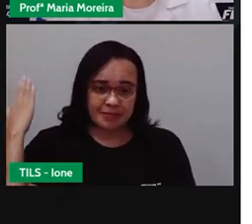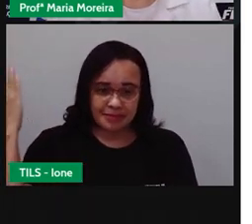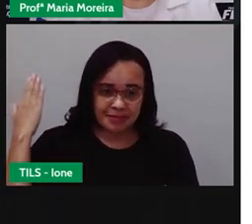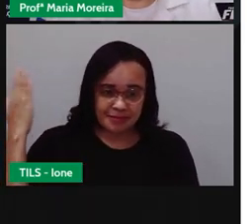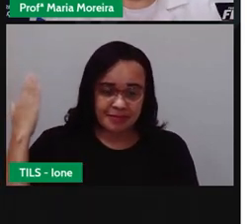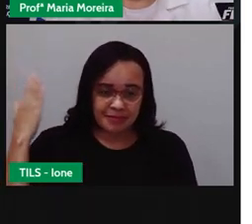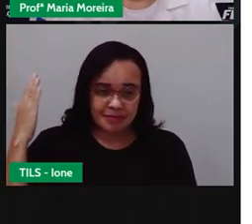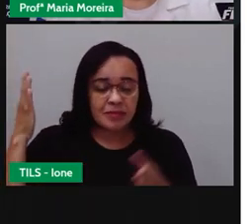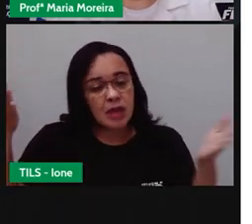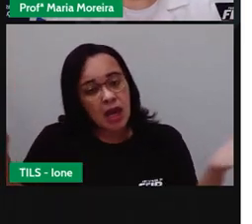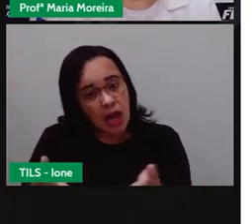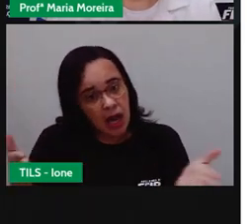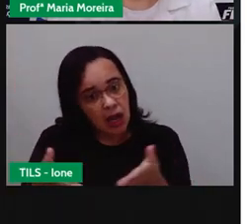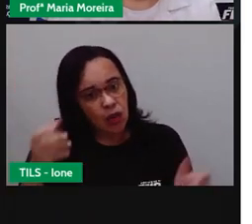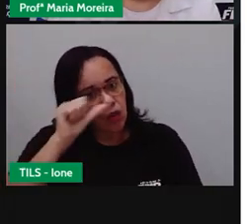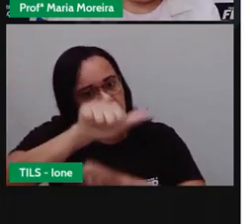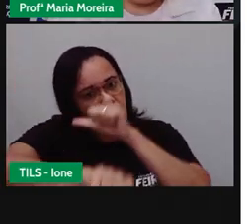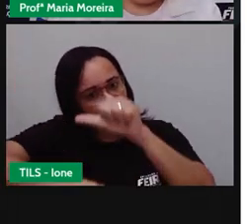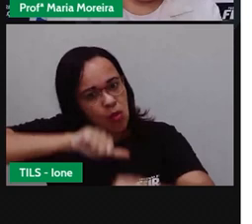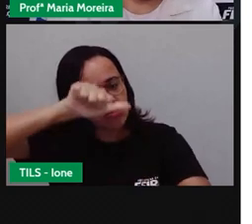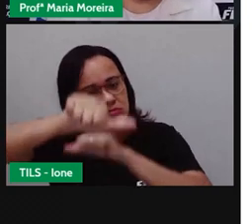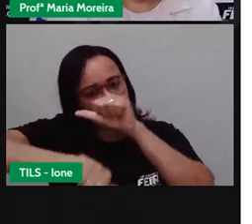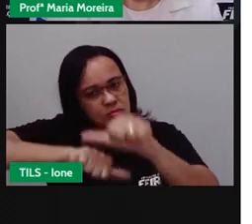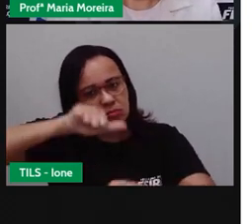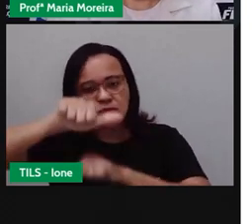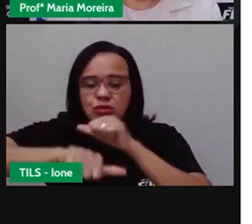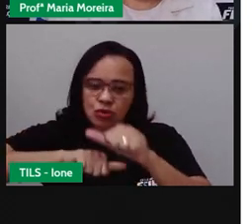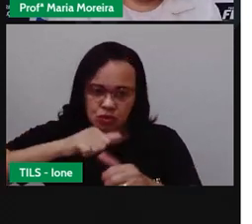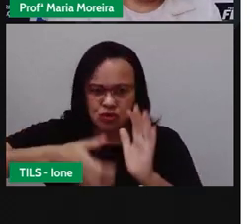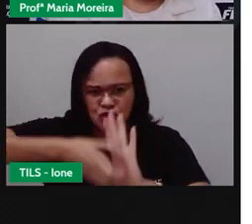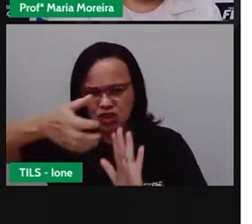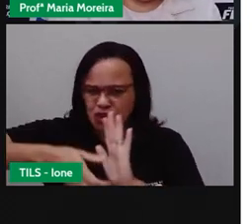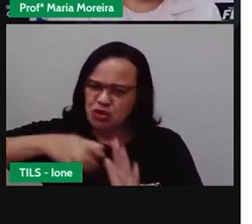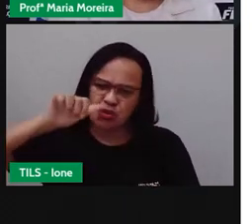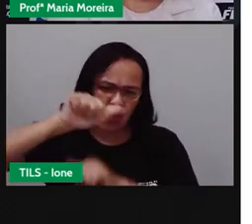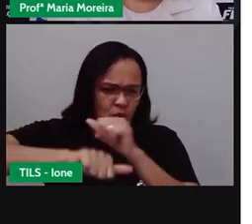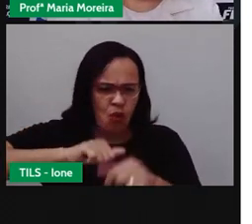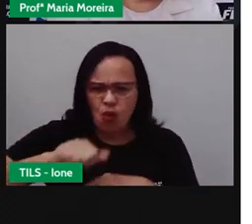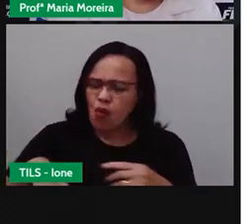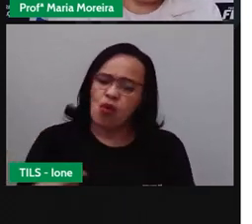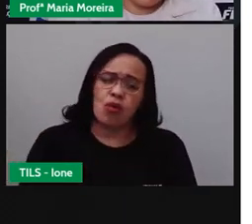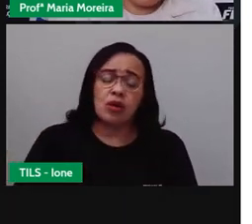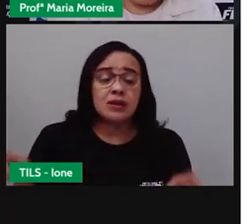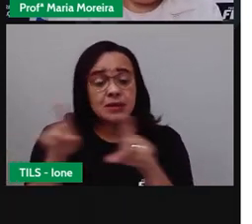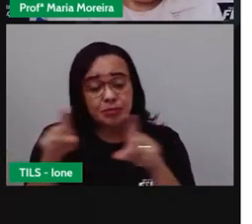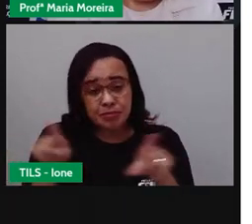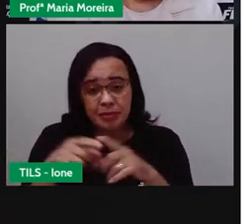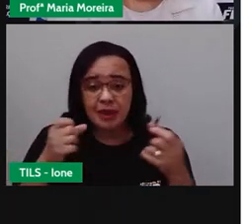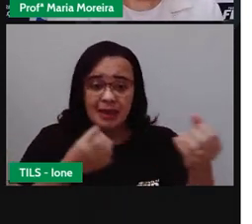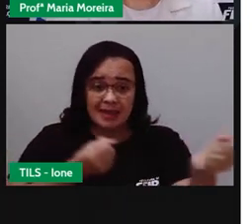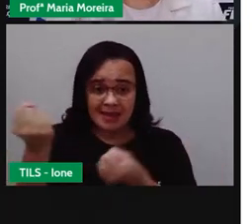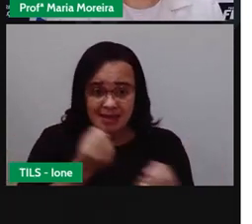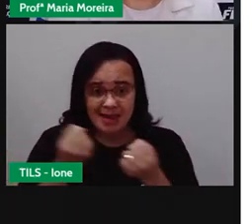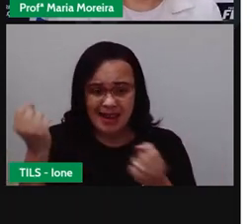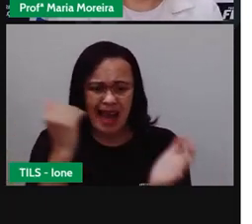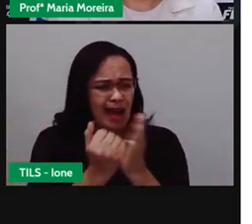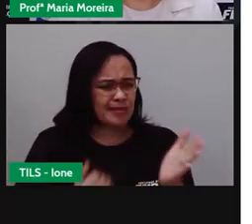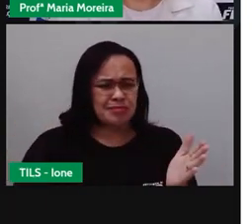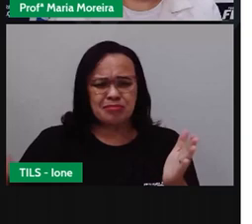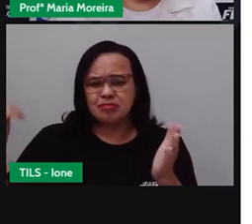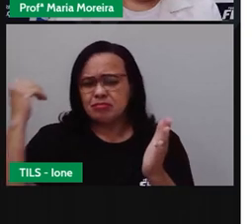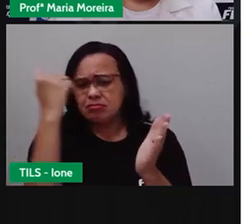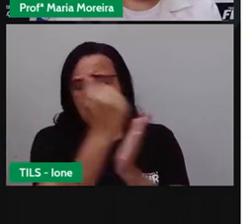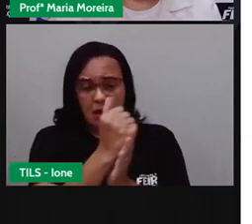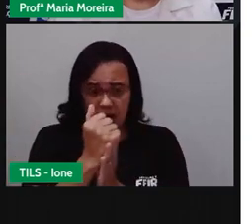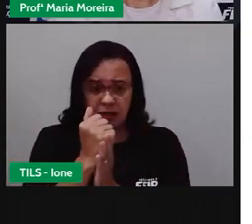Senhor dos Passos. Isso mudou. Não tem mais esses postes aí. E a quantidade de carros hoje é muito maior. Então, por que se mudou até